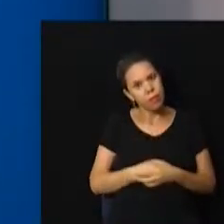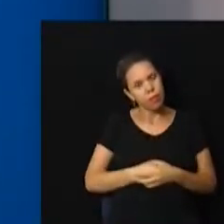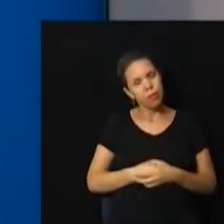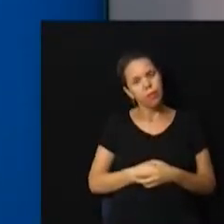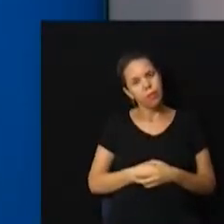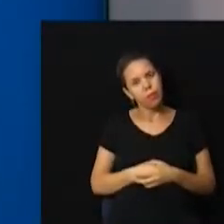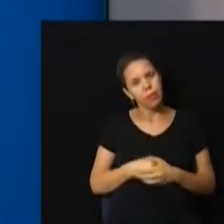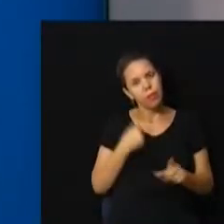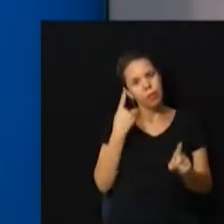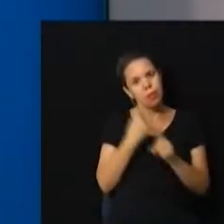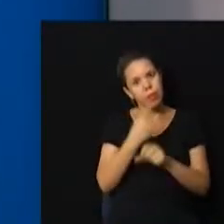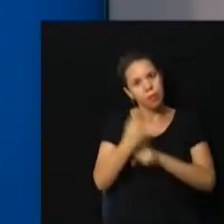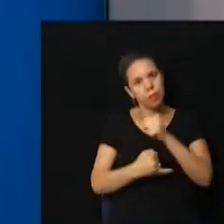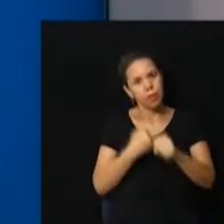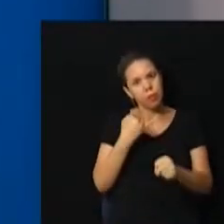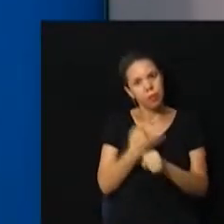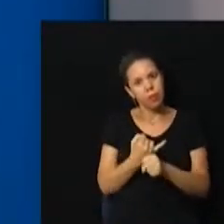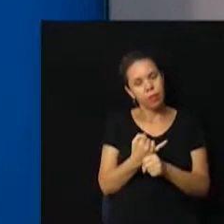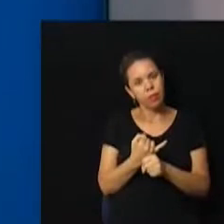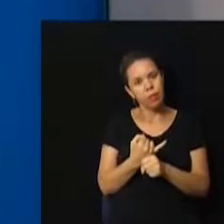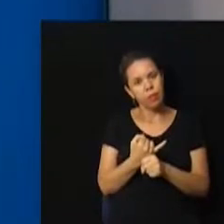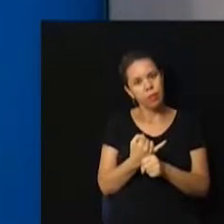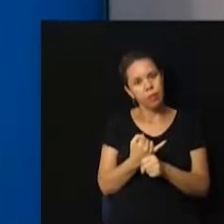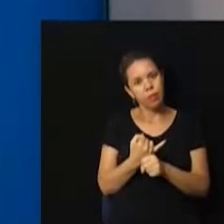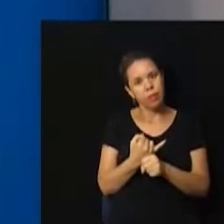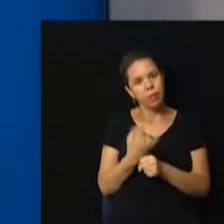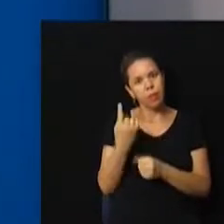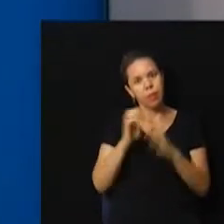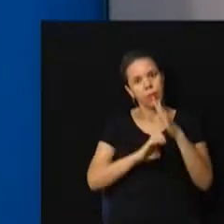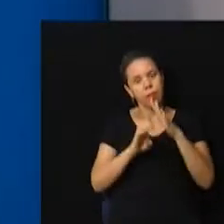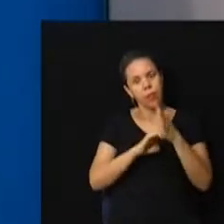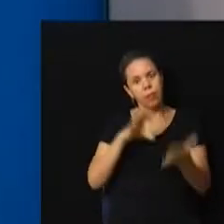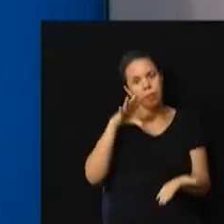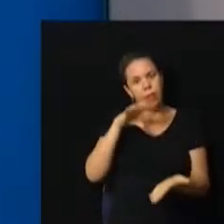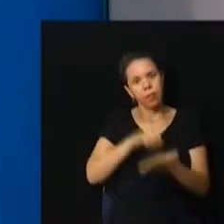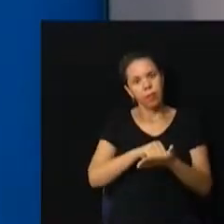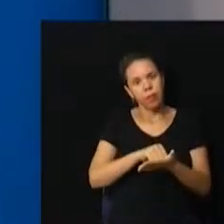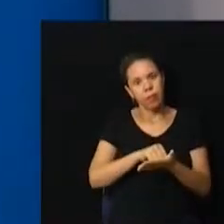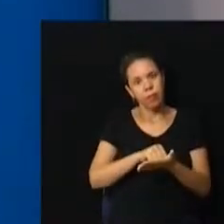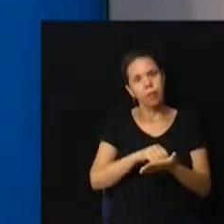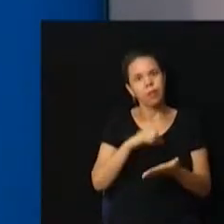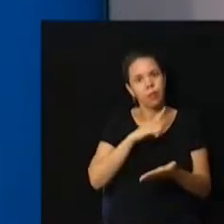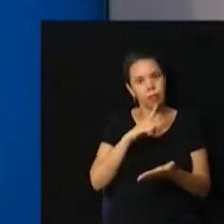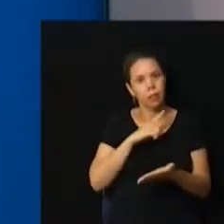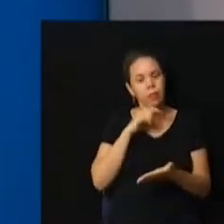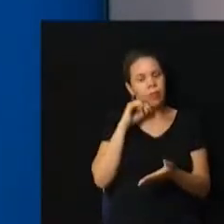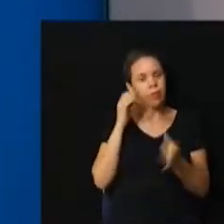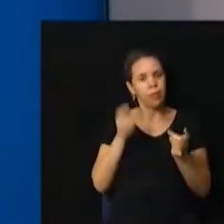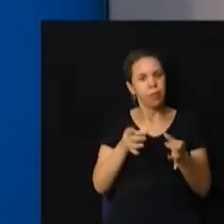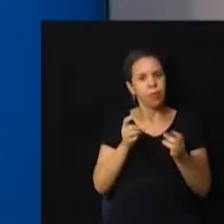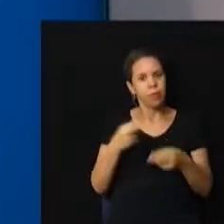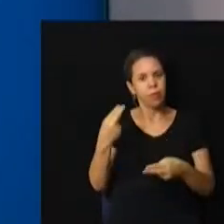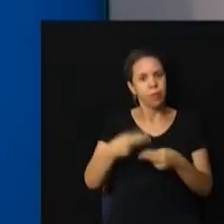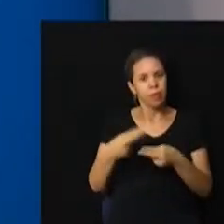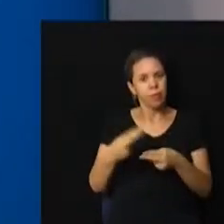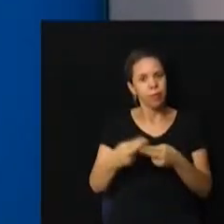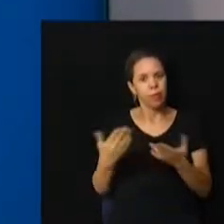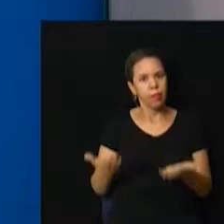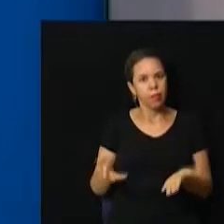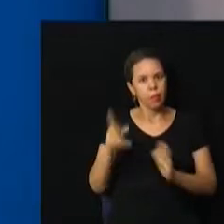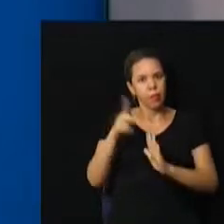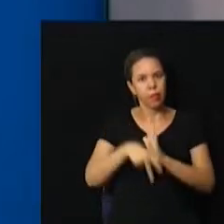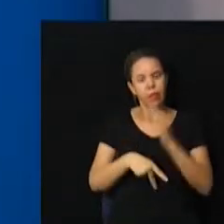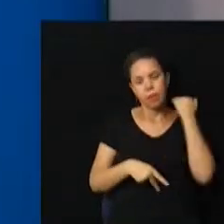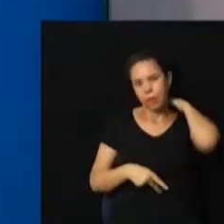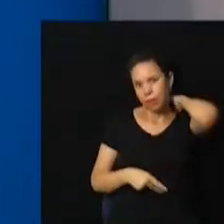esse. Serão encontros online, cada empresa inscrita vai ter consultoria também de vendas do Sebrae. Então,